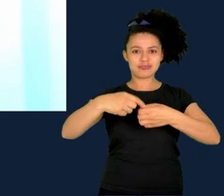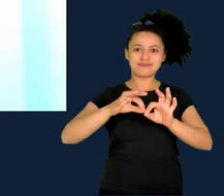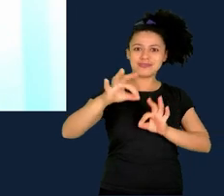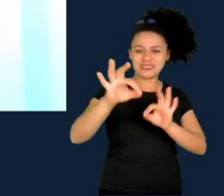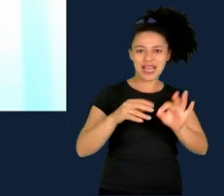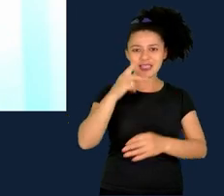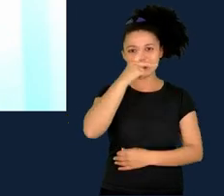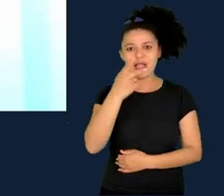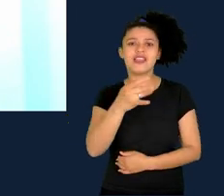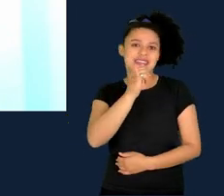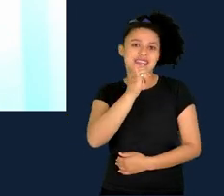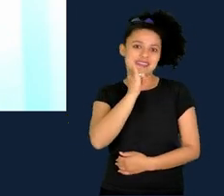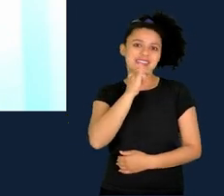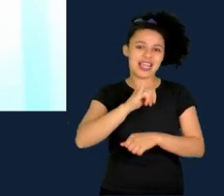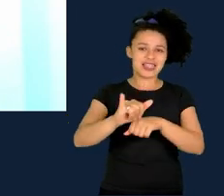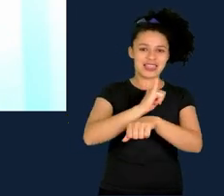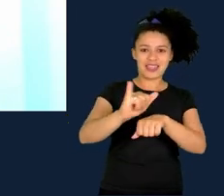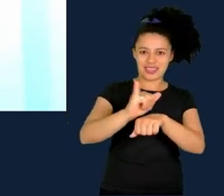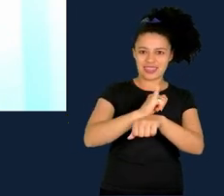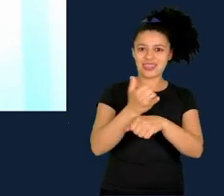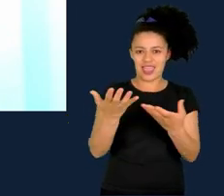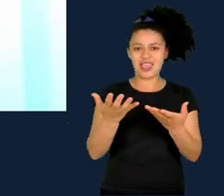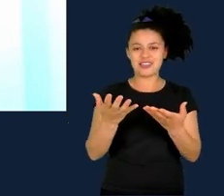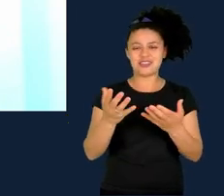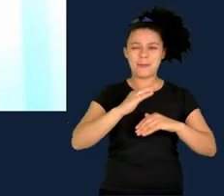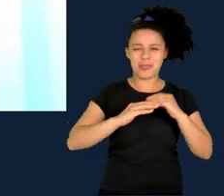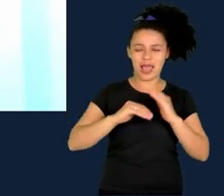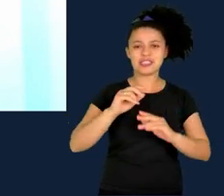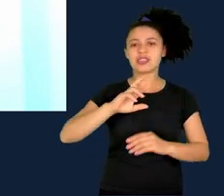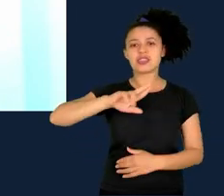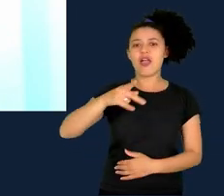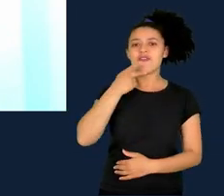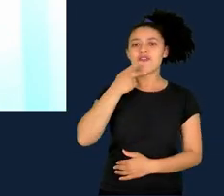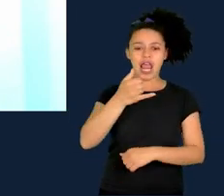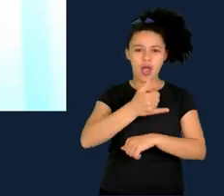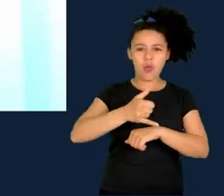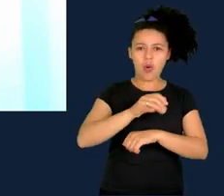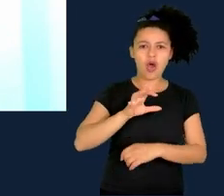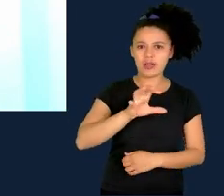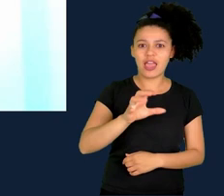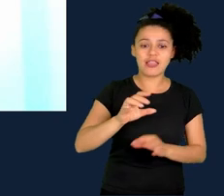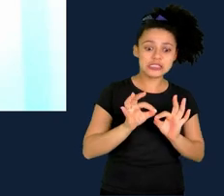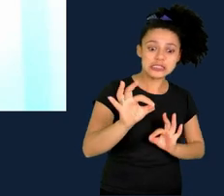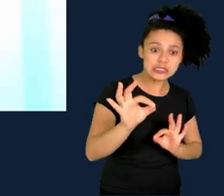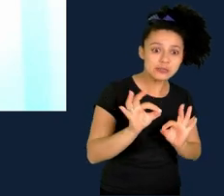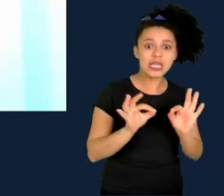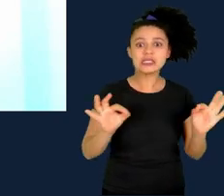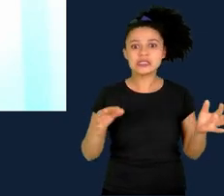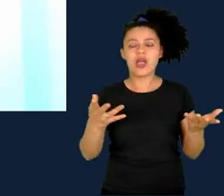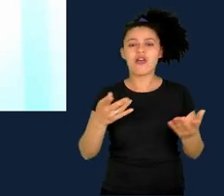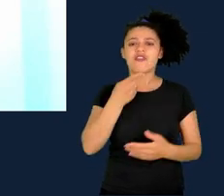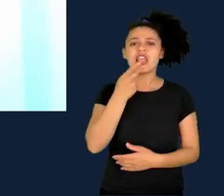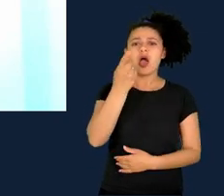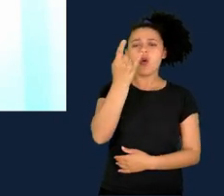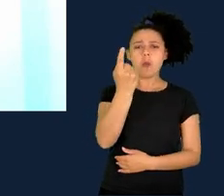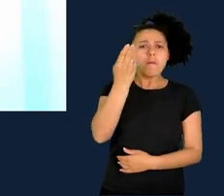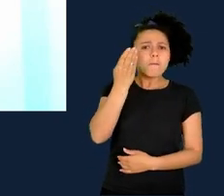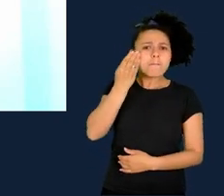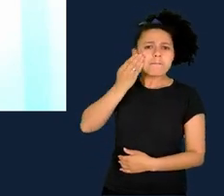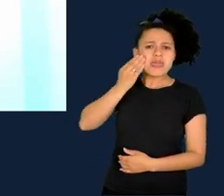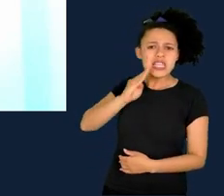seria assim na prática. Então, a gente não está falando sobre o óleo em si, e sim, se a gente falar 1 bilhão de